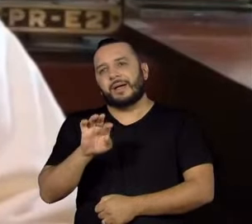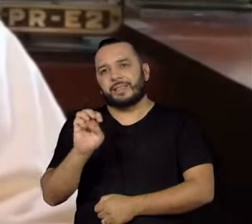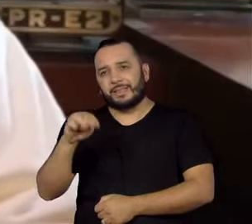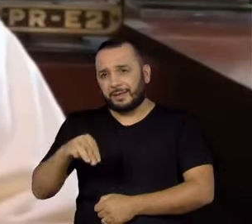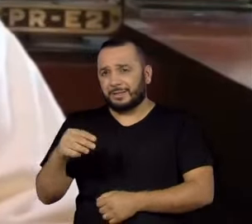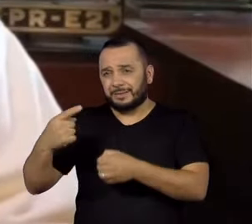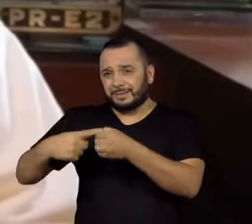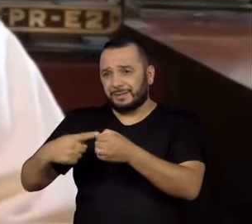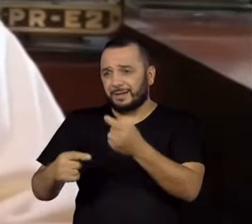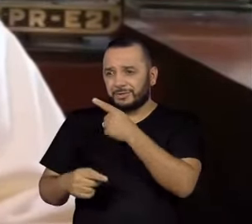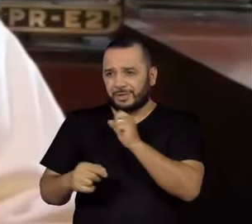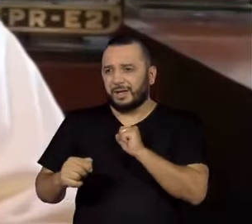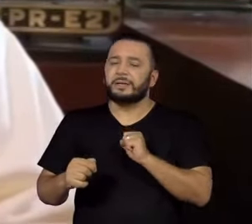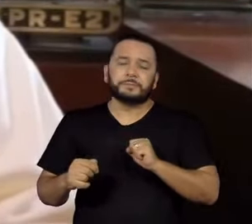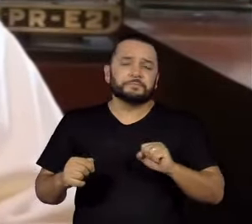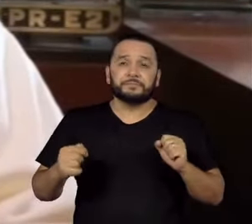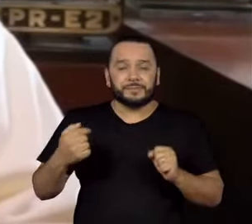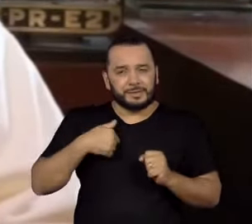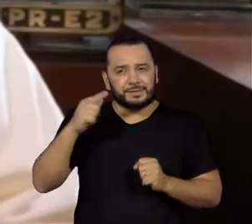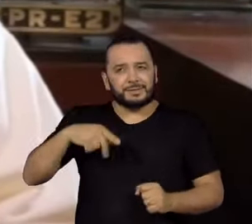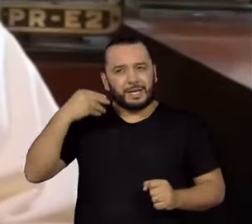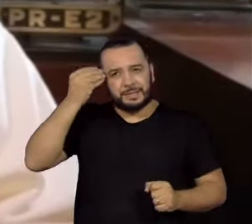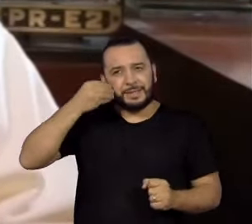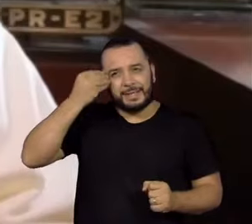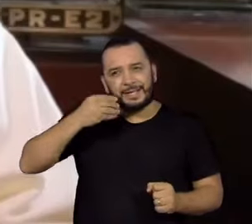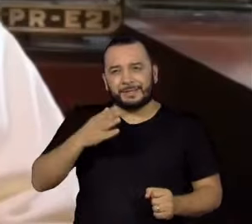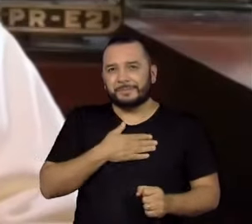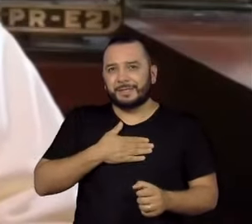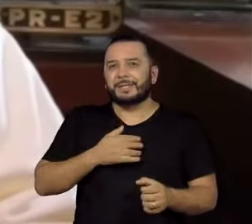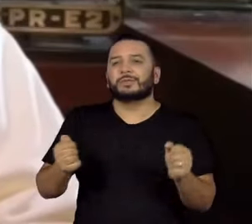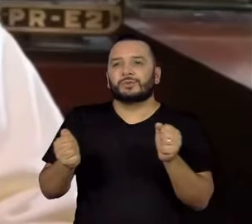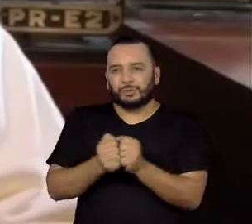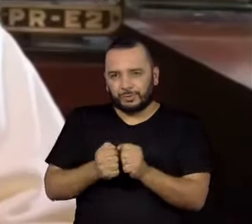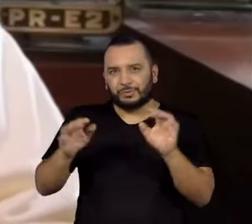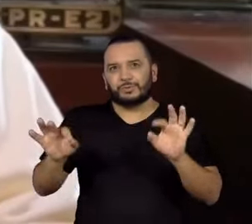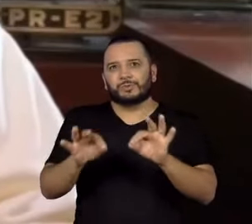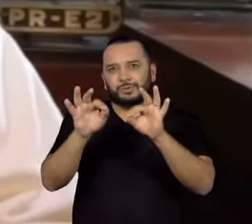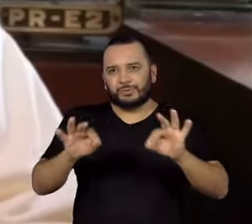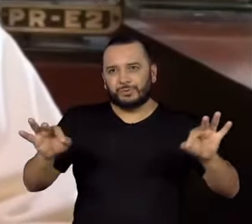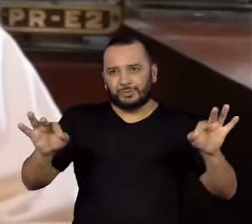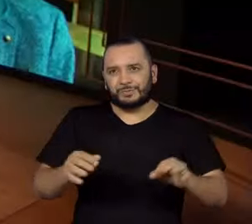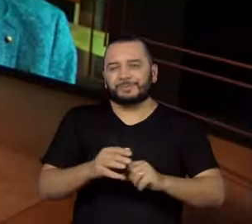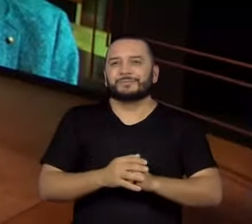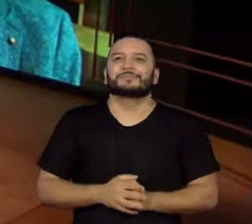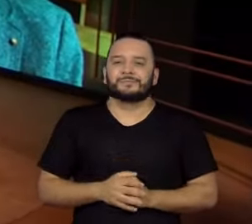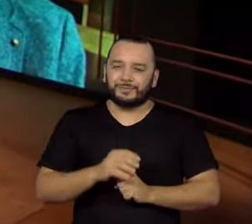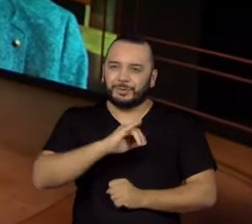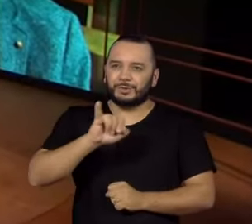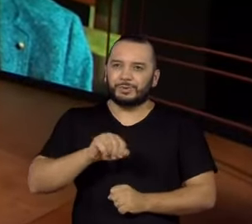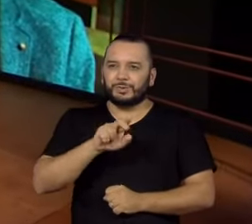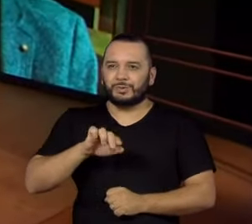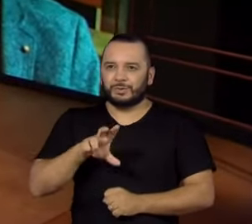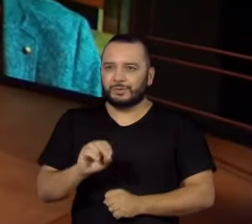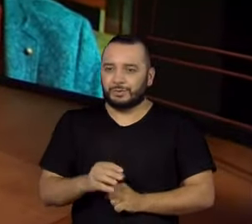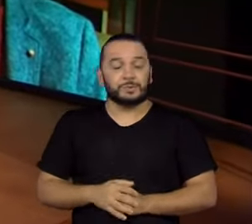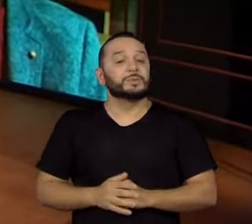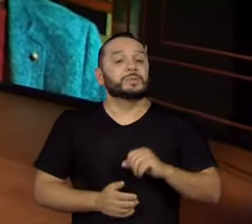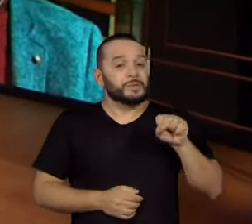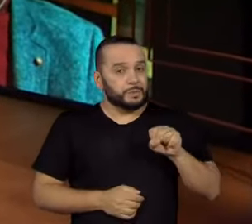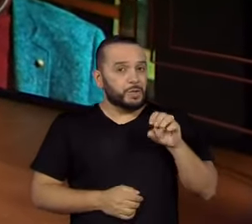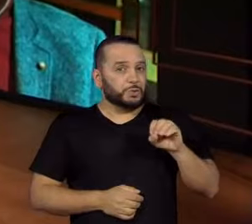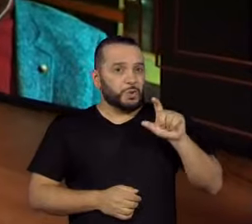das pequenas e muitas experiências que eu tive com o maestro Júlio Medalha. Solano Ribeiro, teu